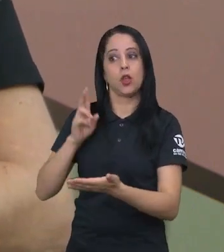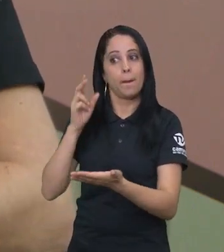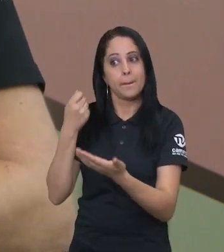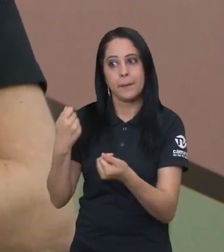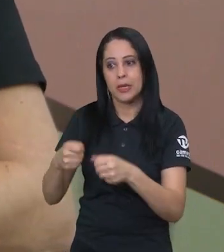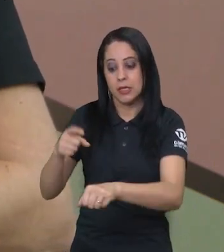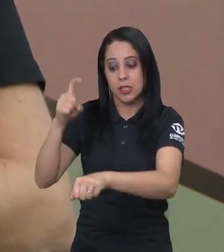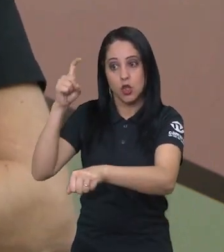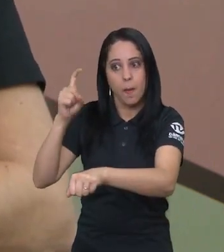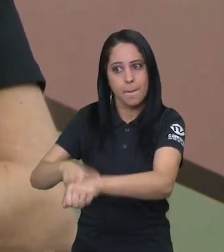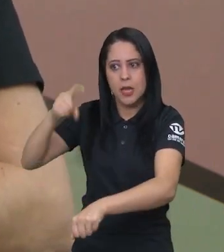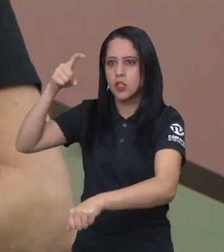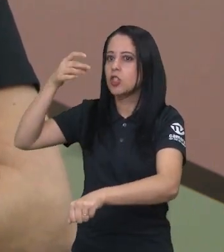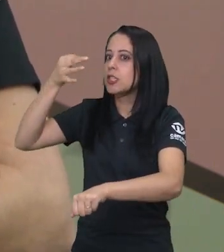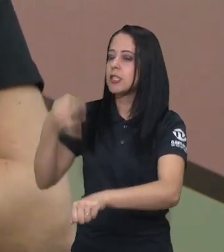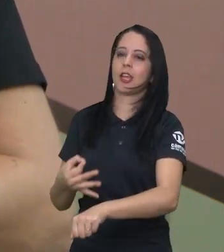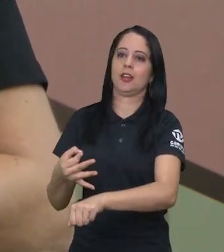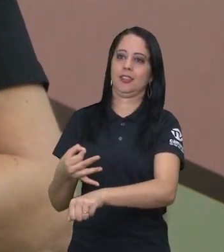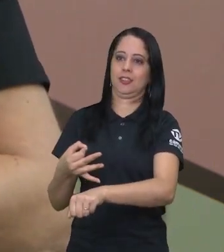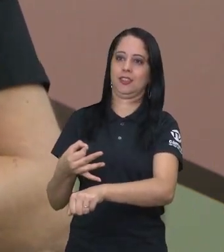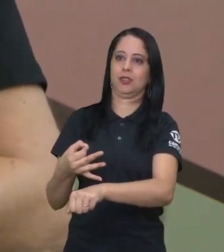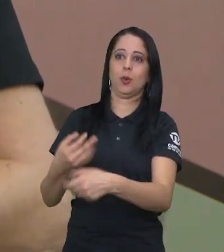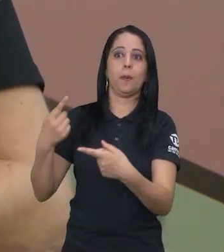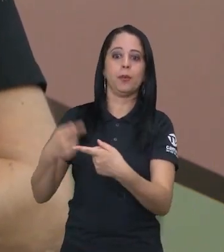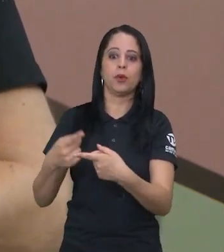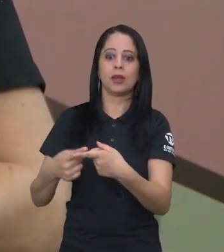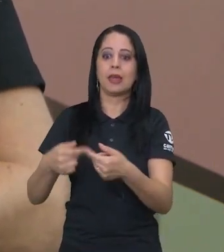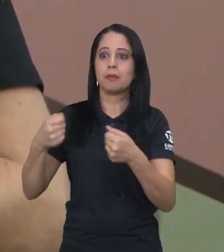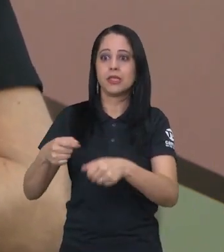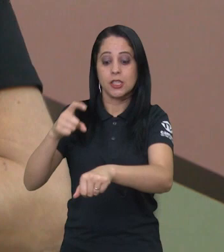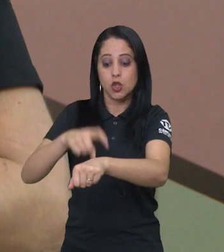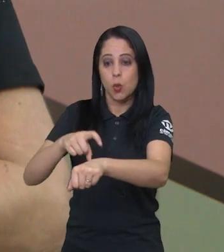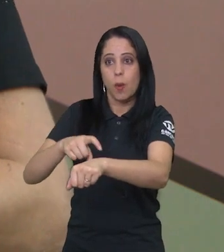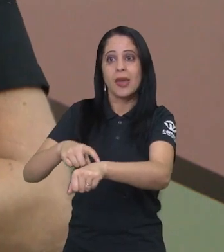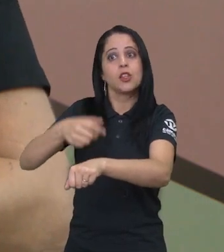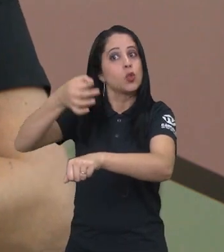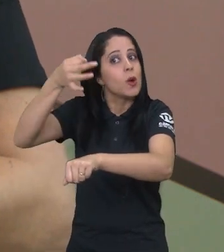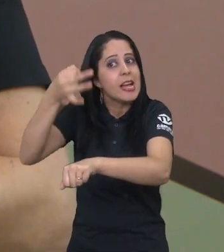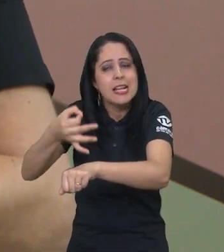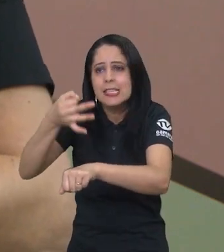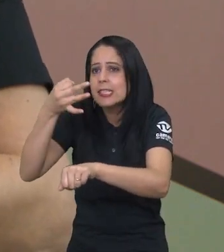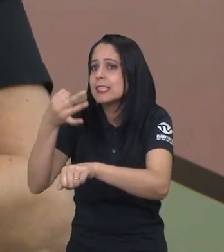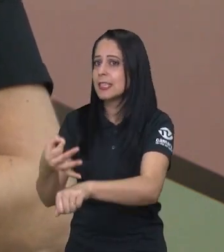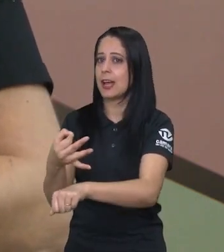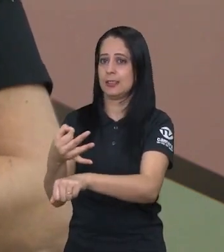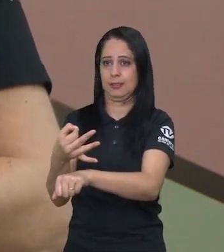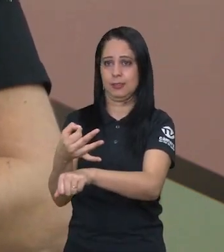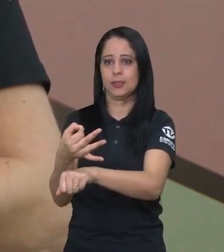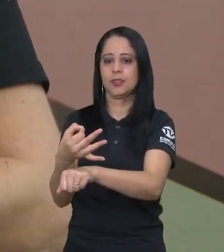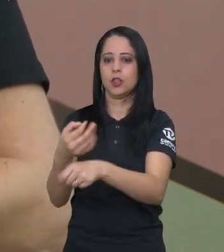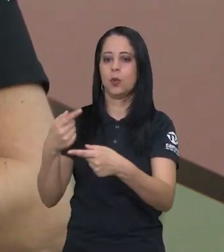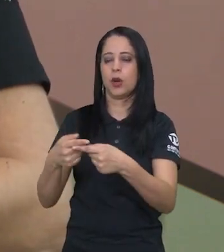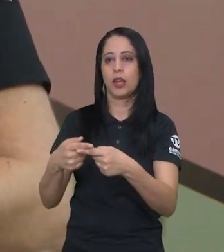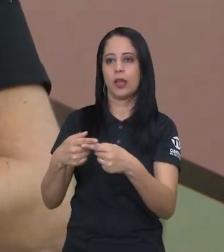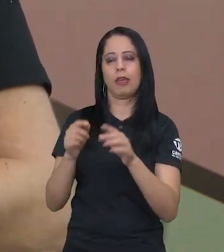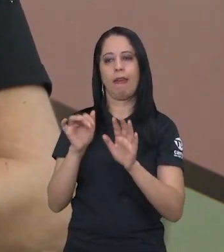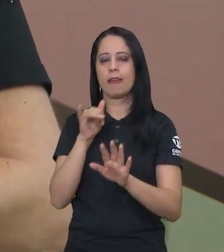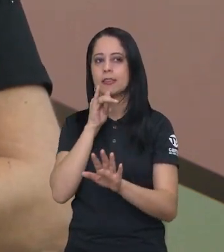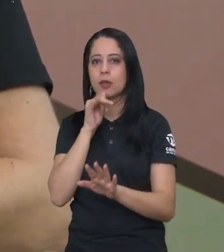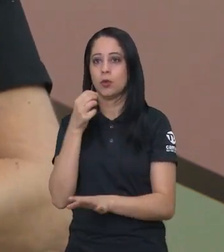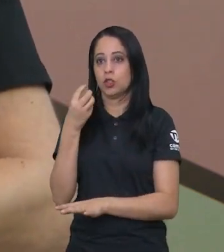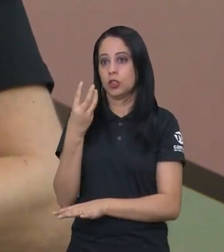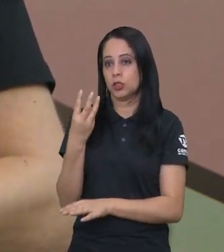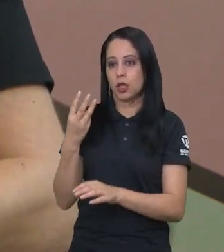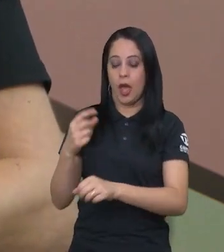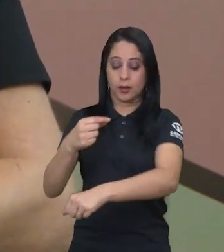marcada, é seu encontro com hora marcada, porque ela tem que ser feita naquele horário, porque entre 34 e